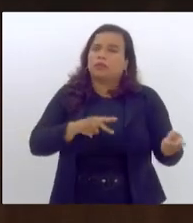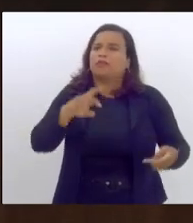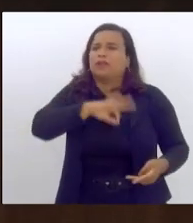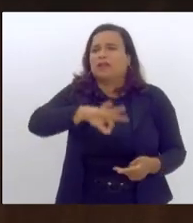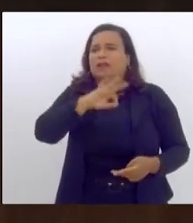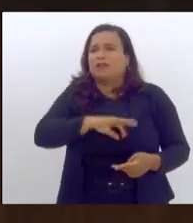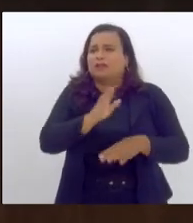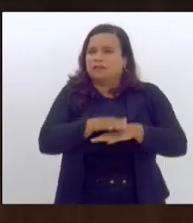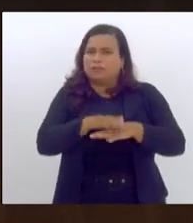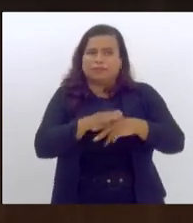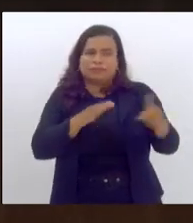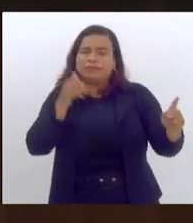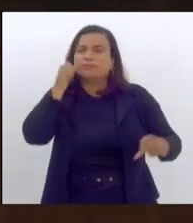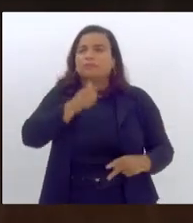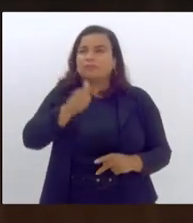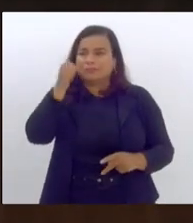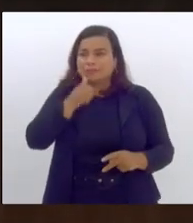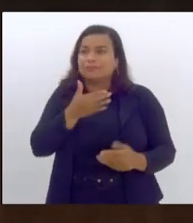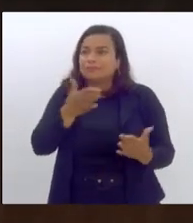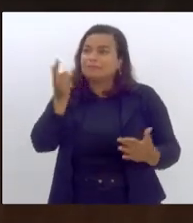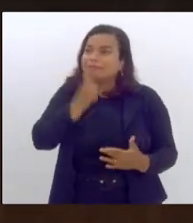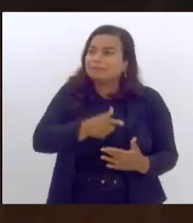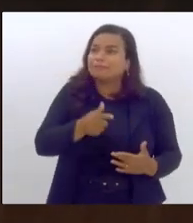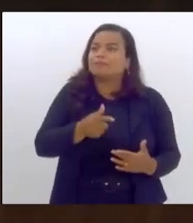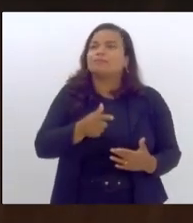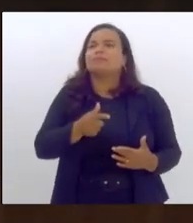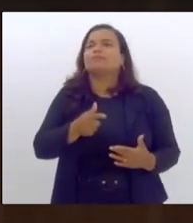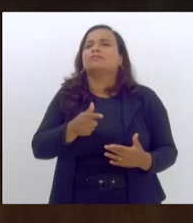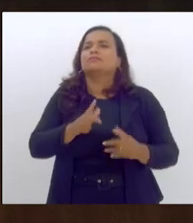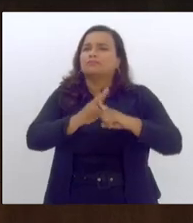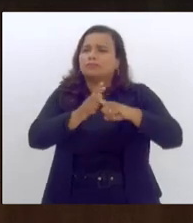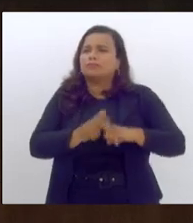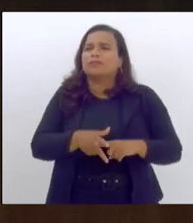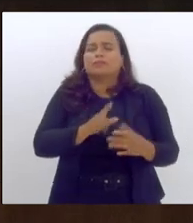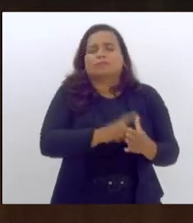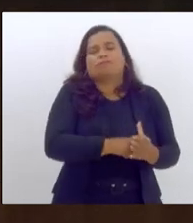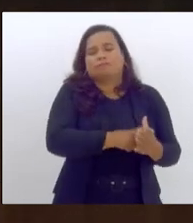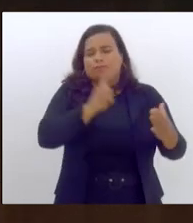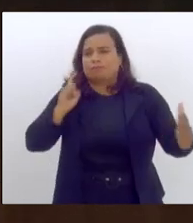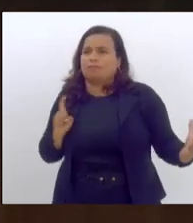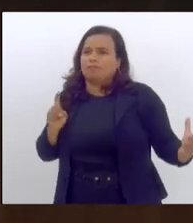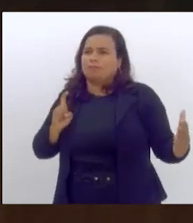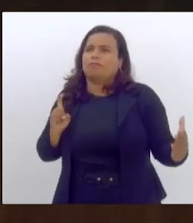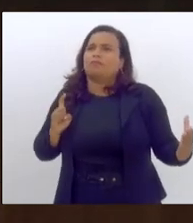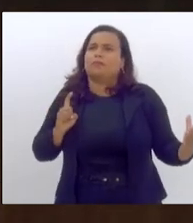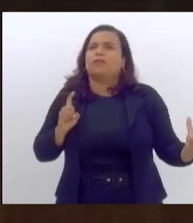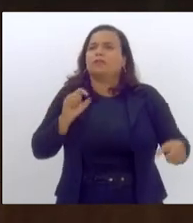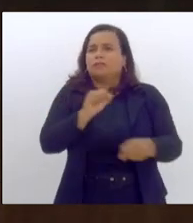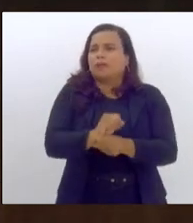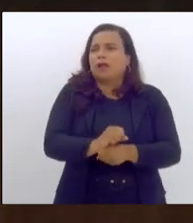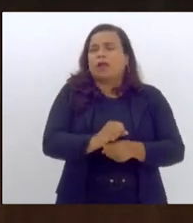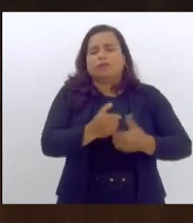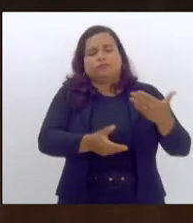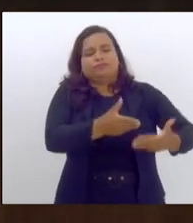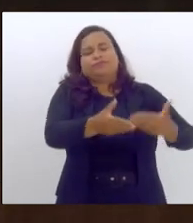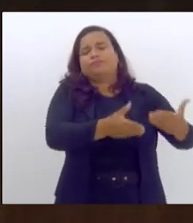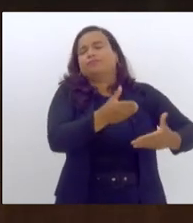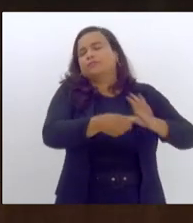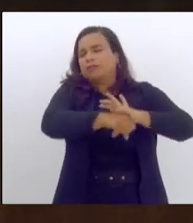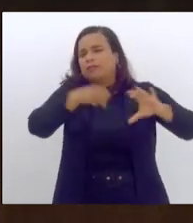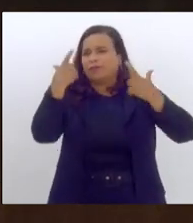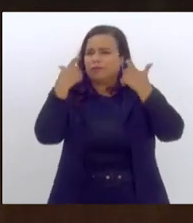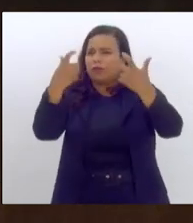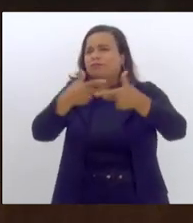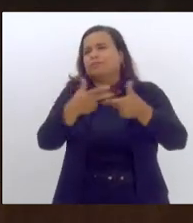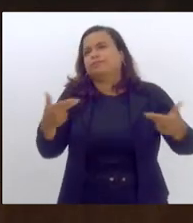das mulheres, para que elas tenham ferramentas para se emancipar e romper com o ciclo de violência ao qual elas